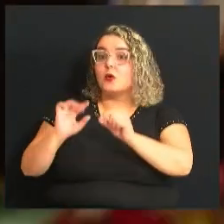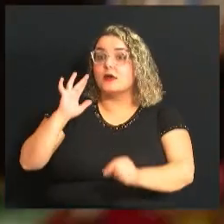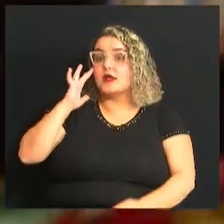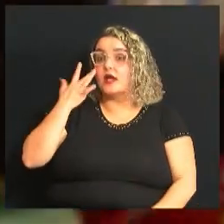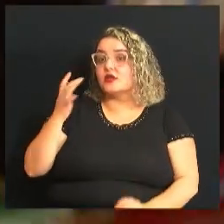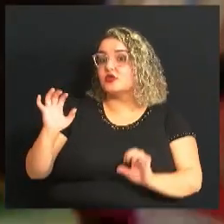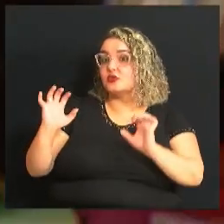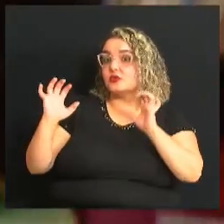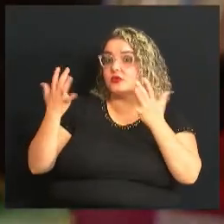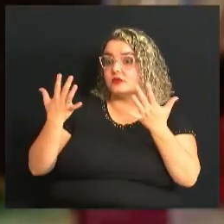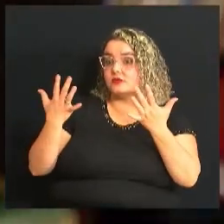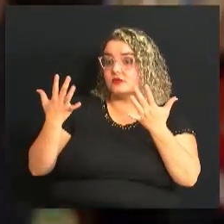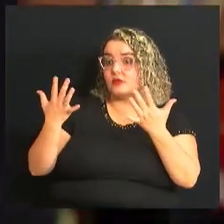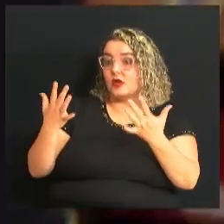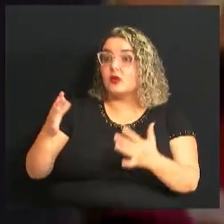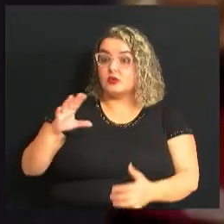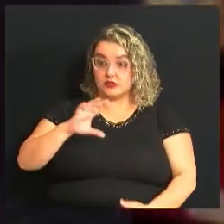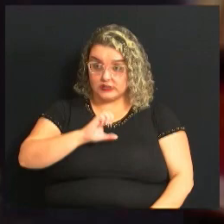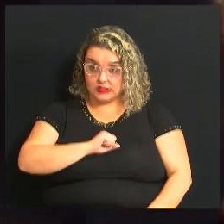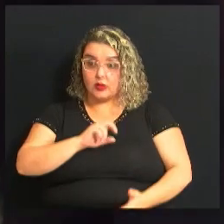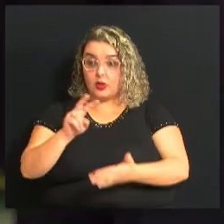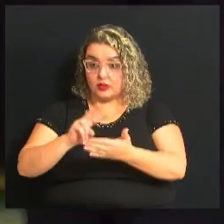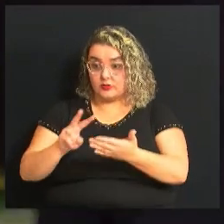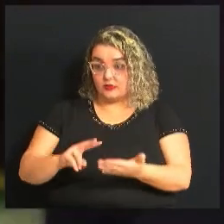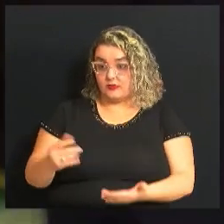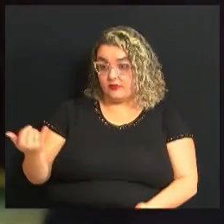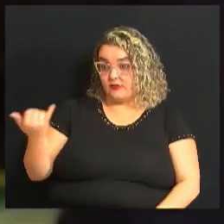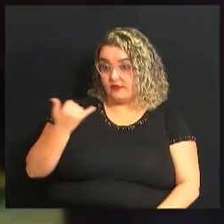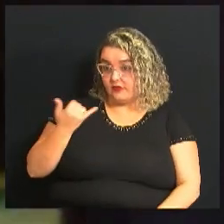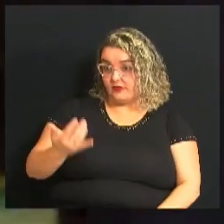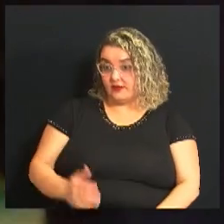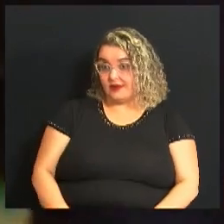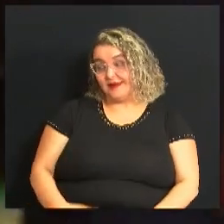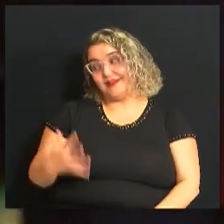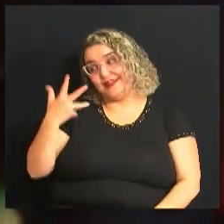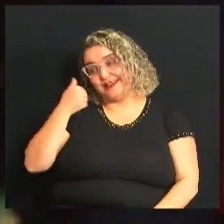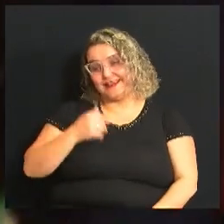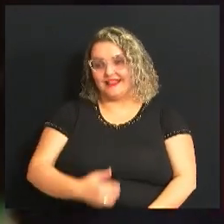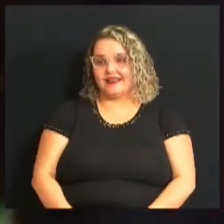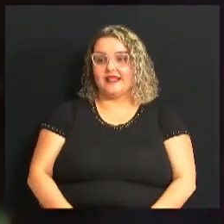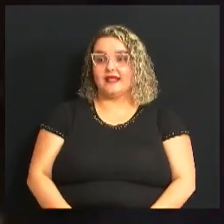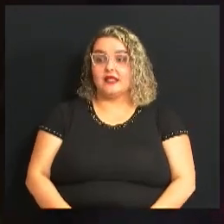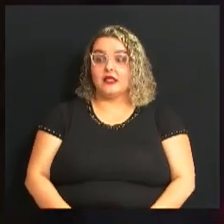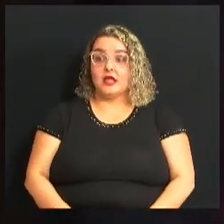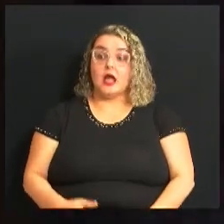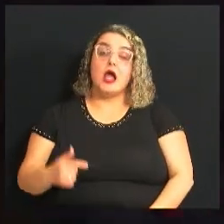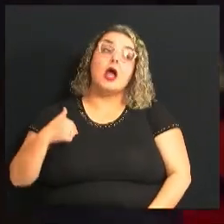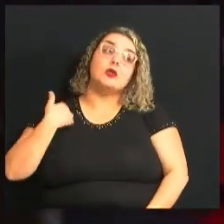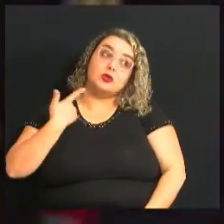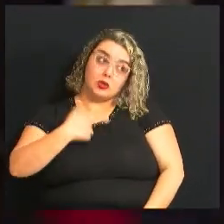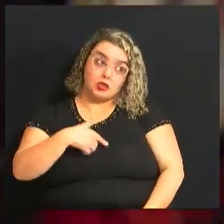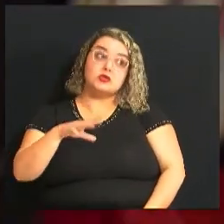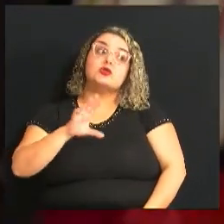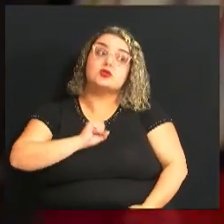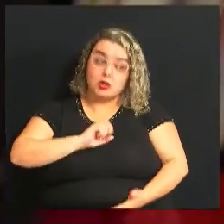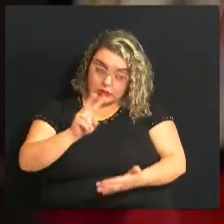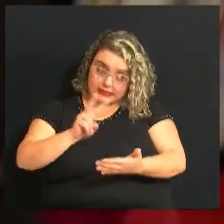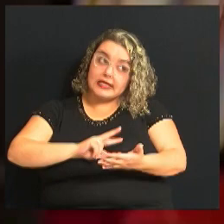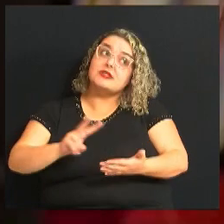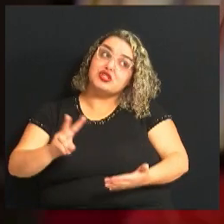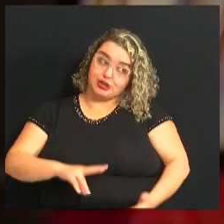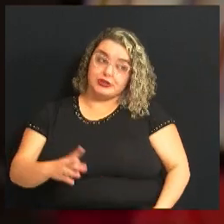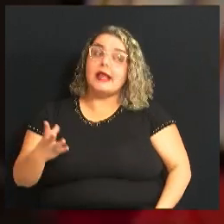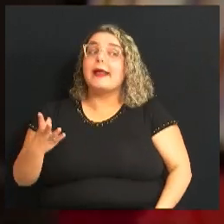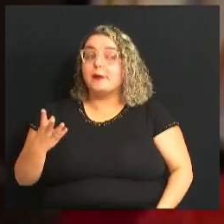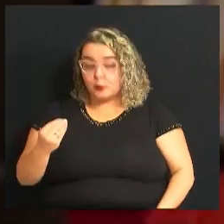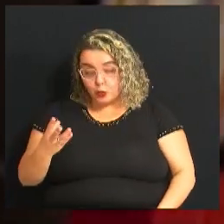evento? Você gosta de ler? Conta pra gente, que linda. É que a gente gosta de ler muito. O